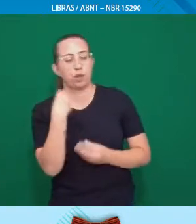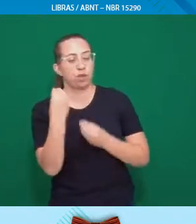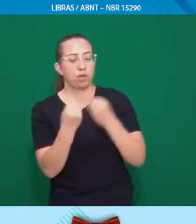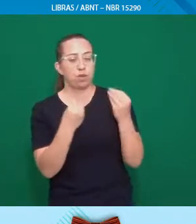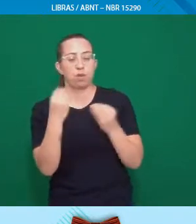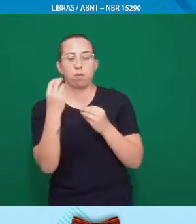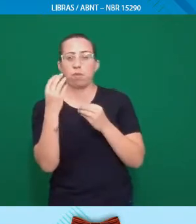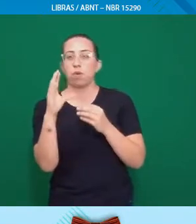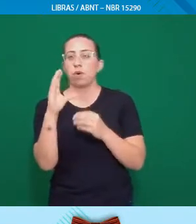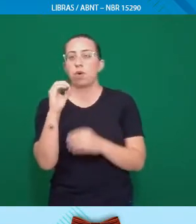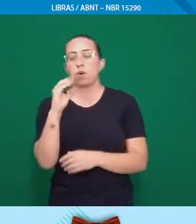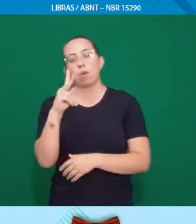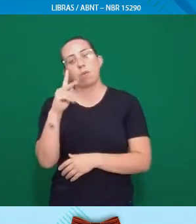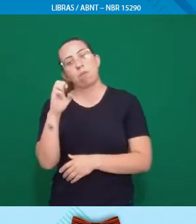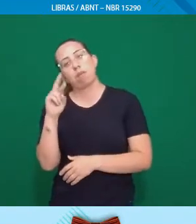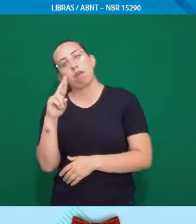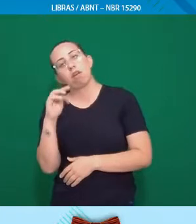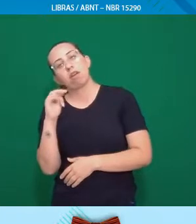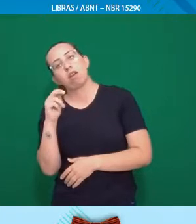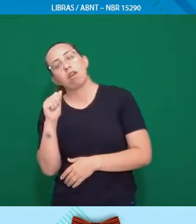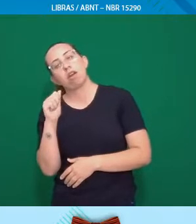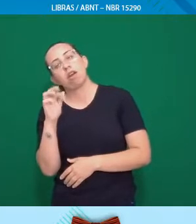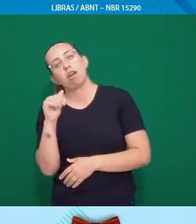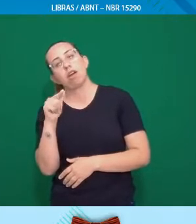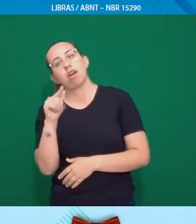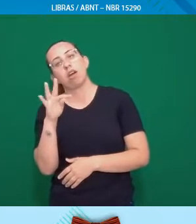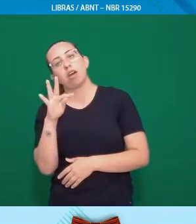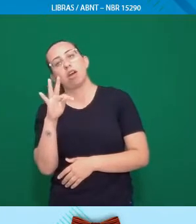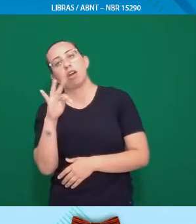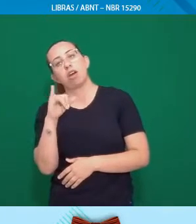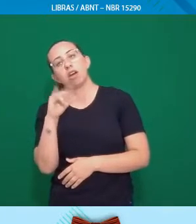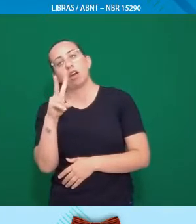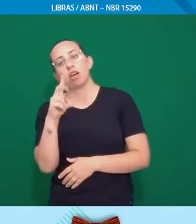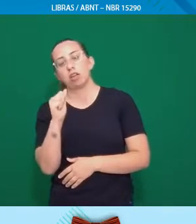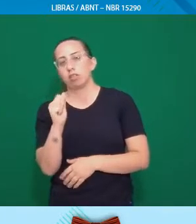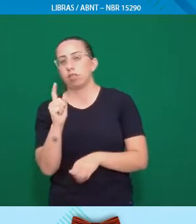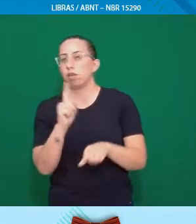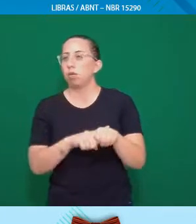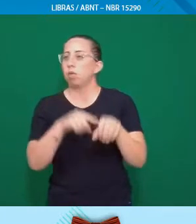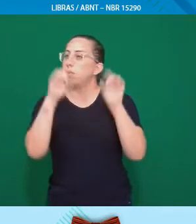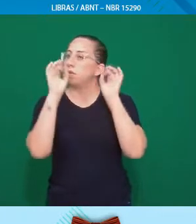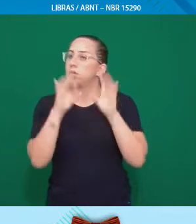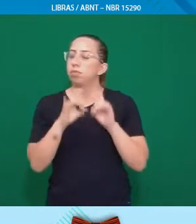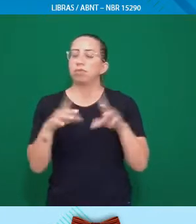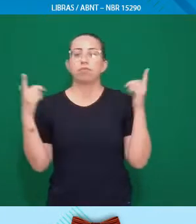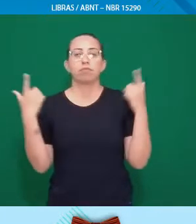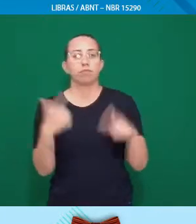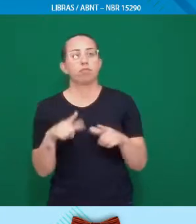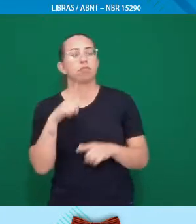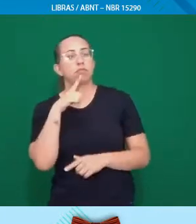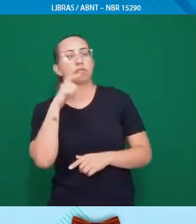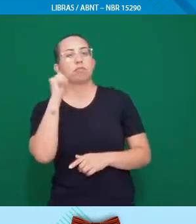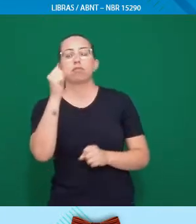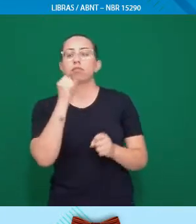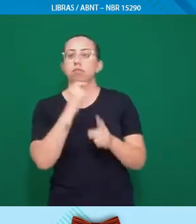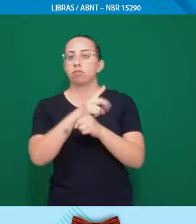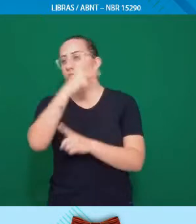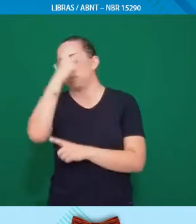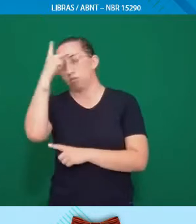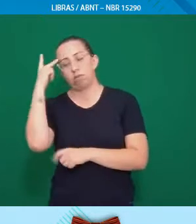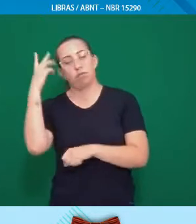como cooperativa também é um momento especial aonde a gente consegue encontrar